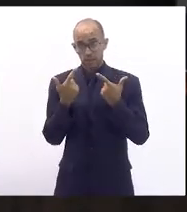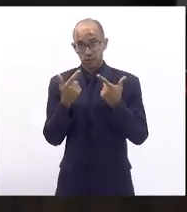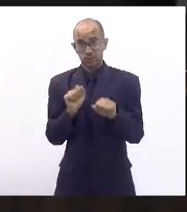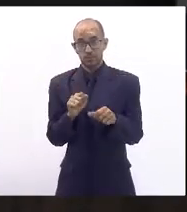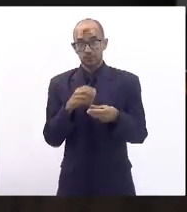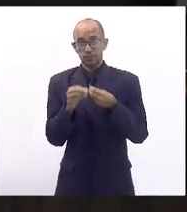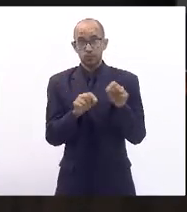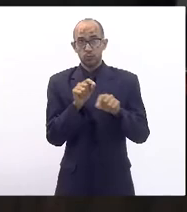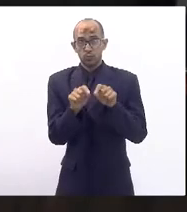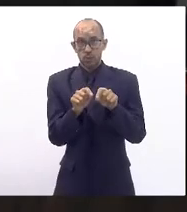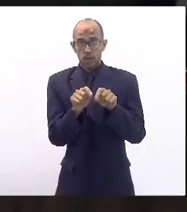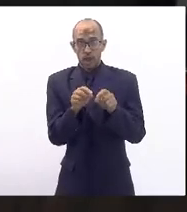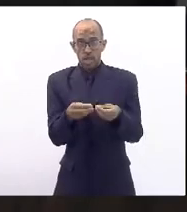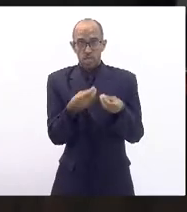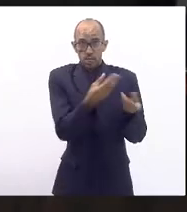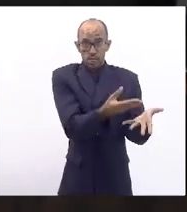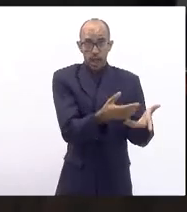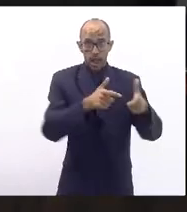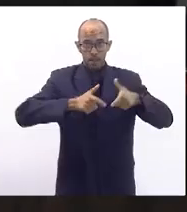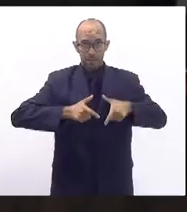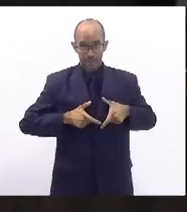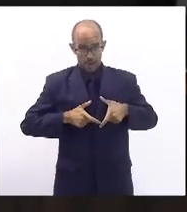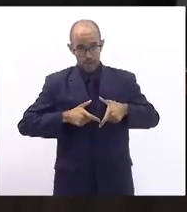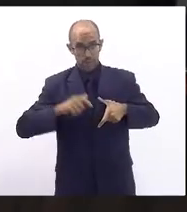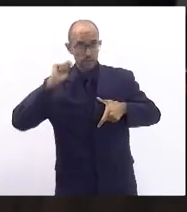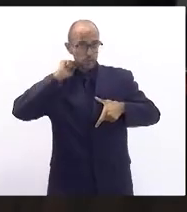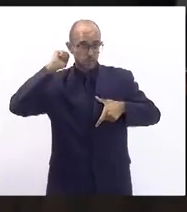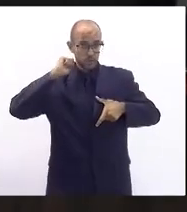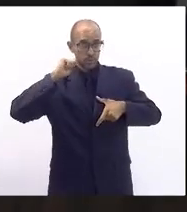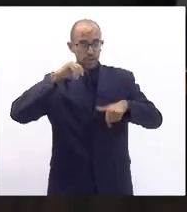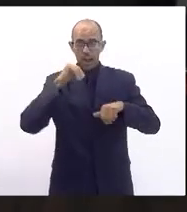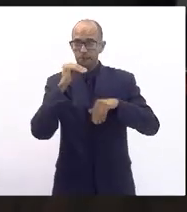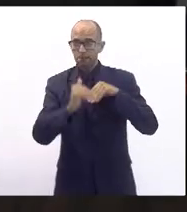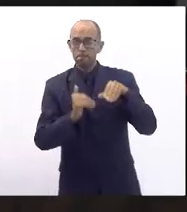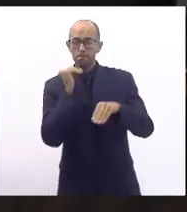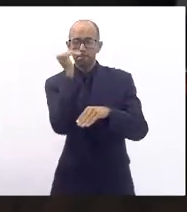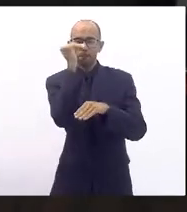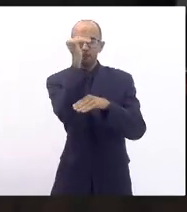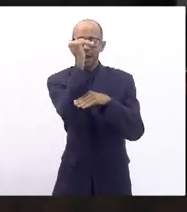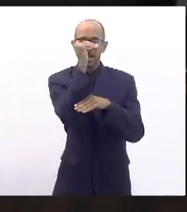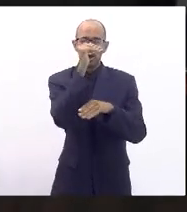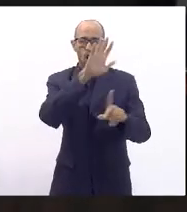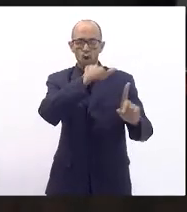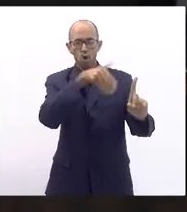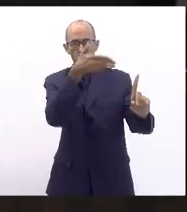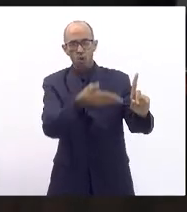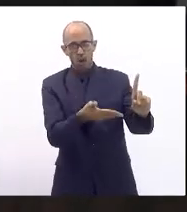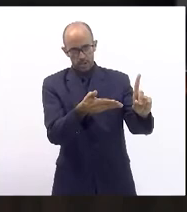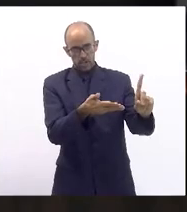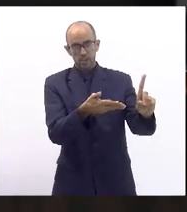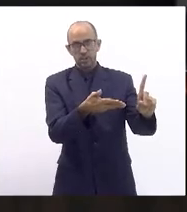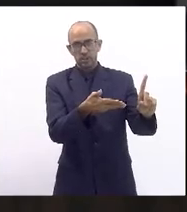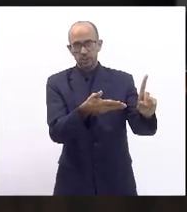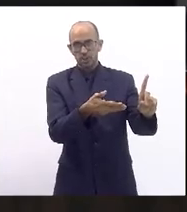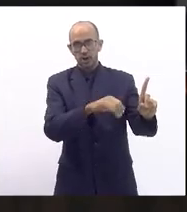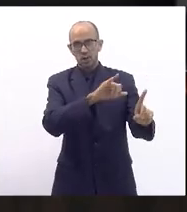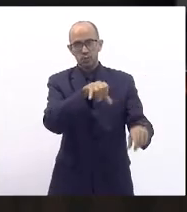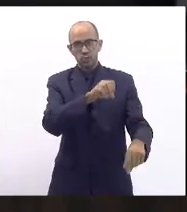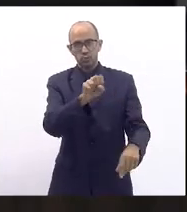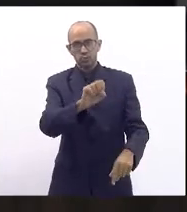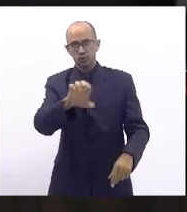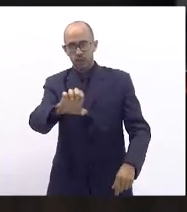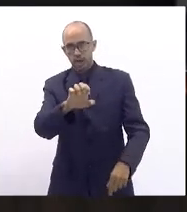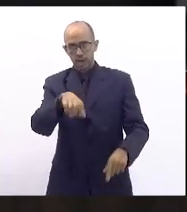conceder a medalha Tiradentes a maior honraria da alerj ao general-de-exército José Eduardo Pereira